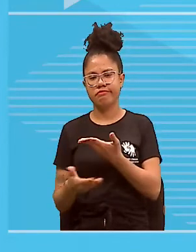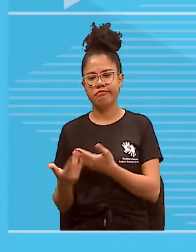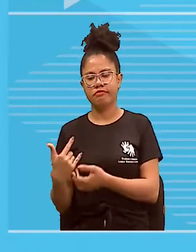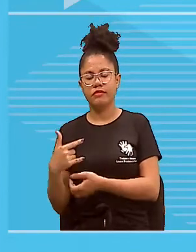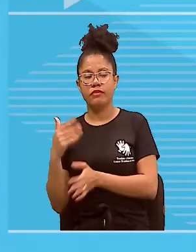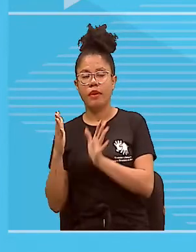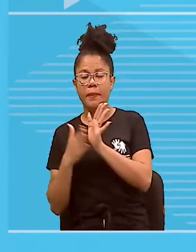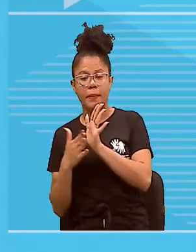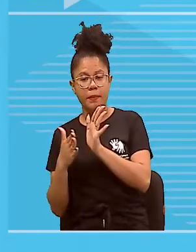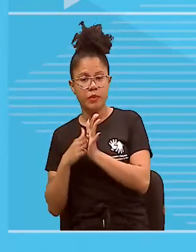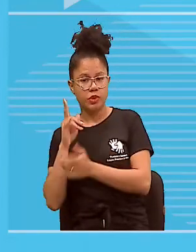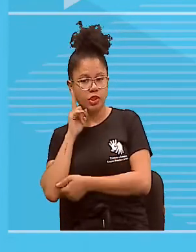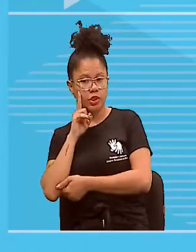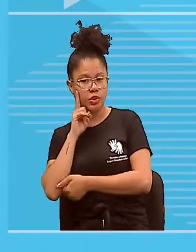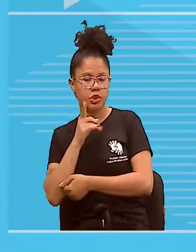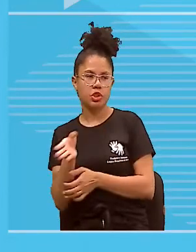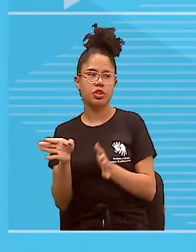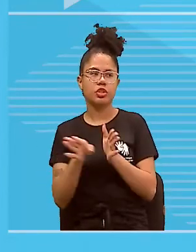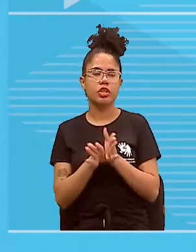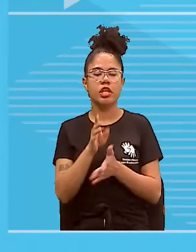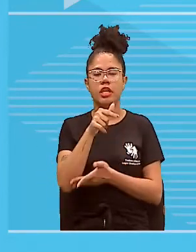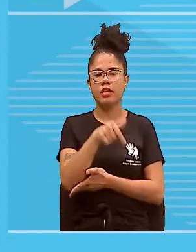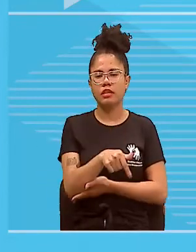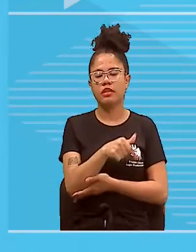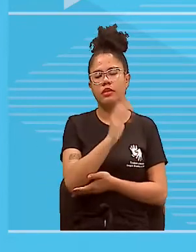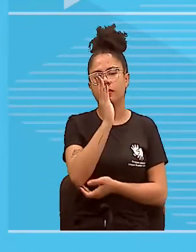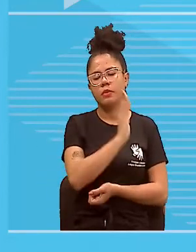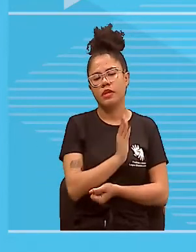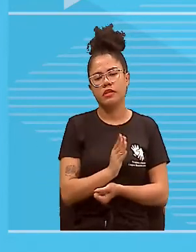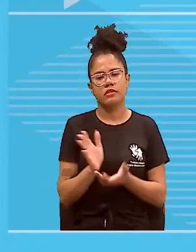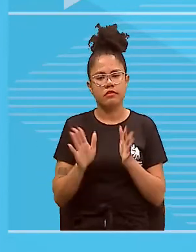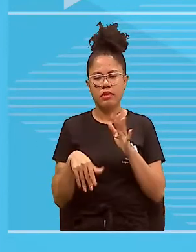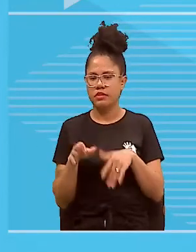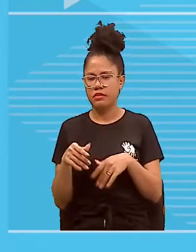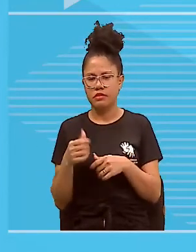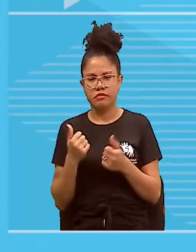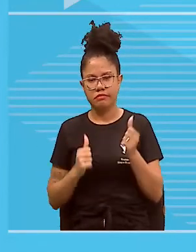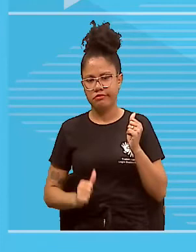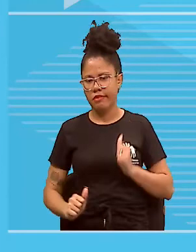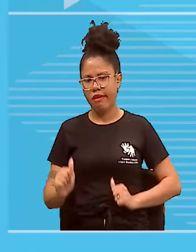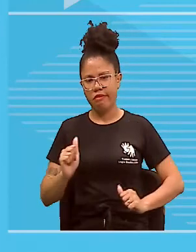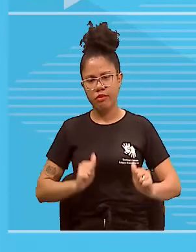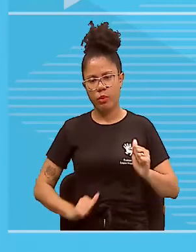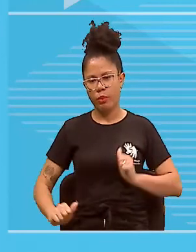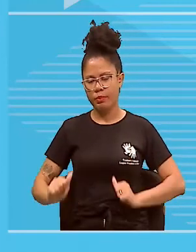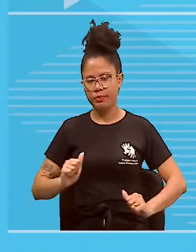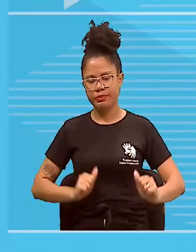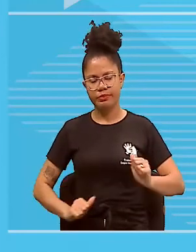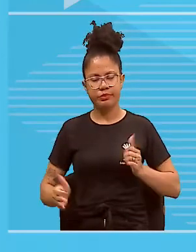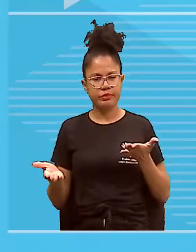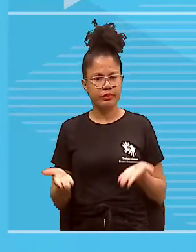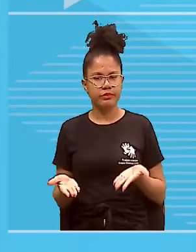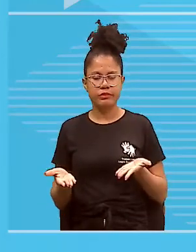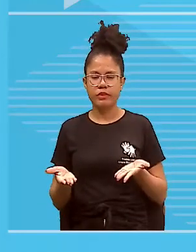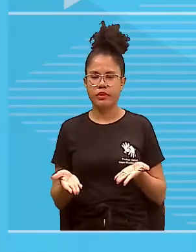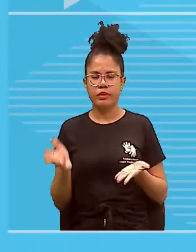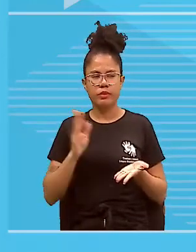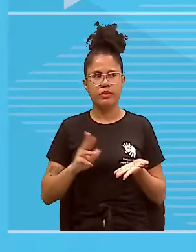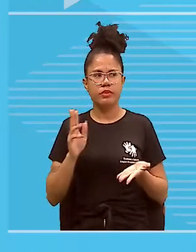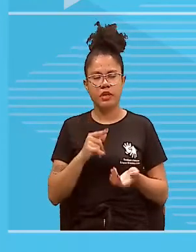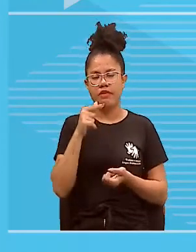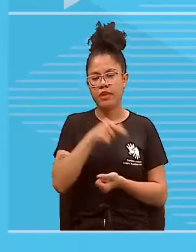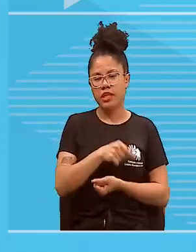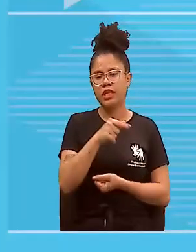para o Brasil né Às vezes as mesmas os mesmos atores do cinema eram utilizados aqui na terra